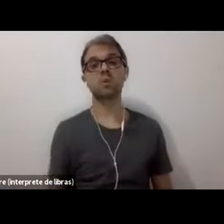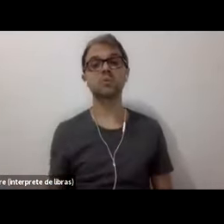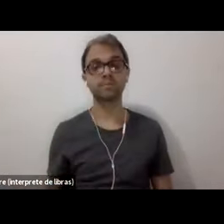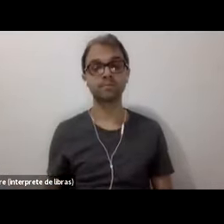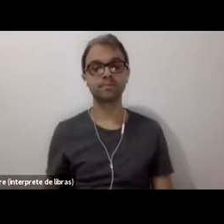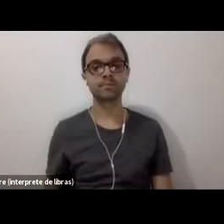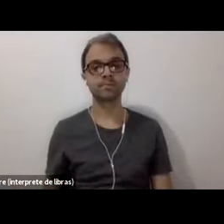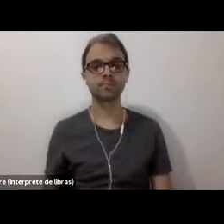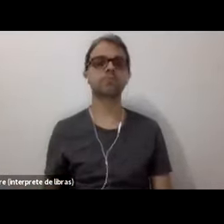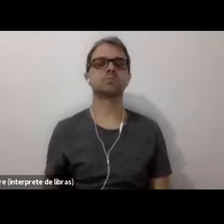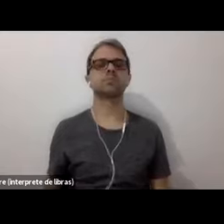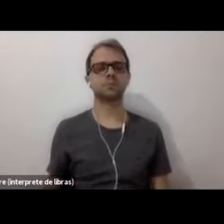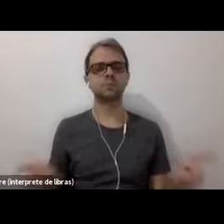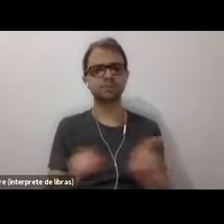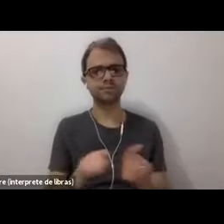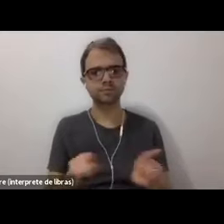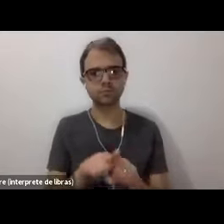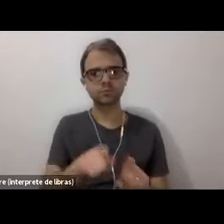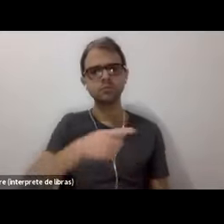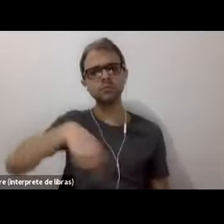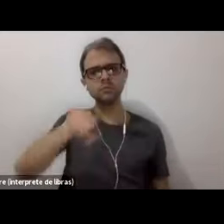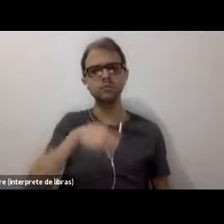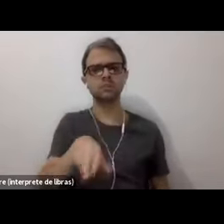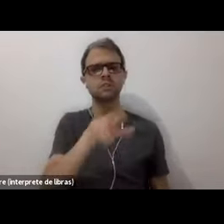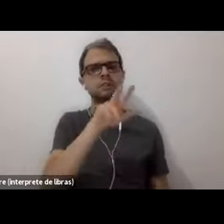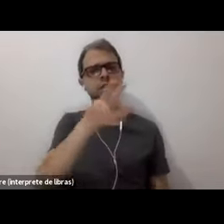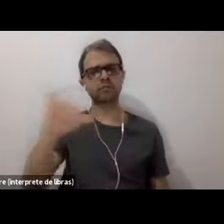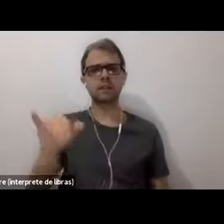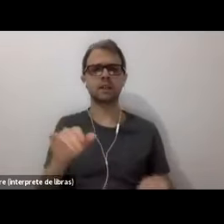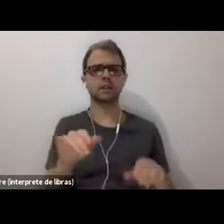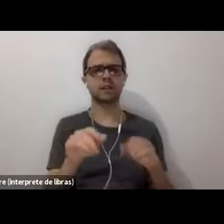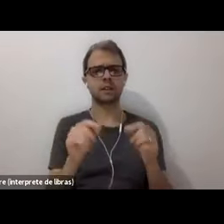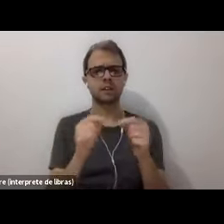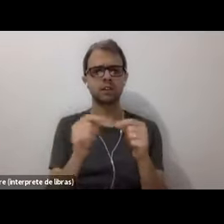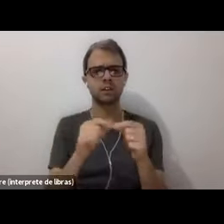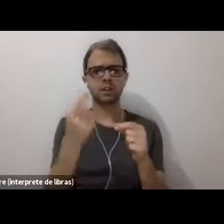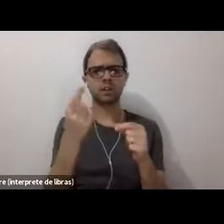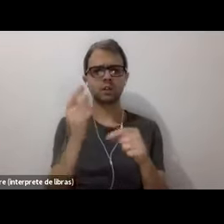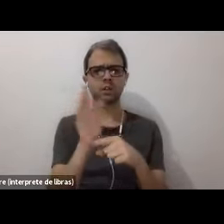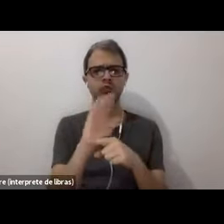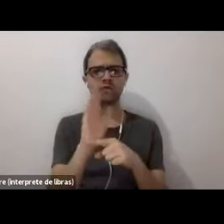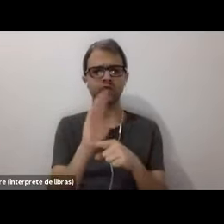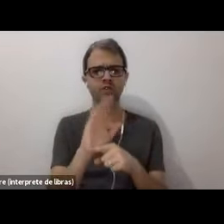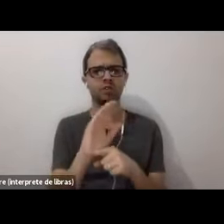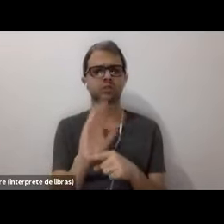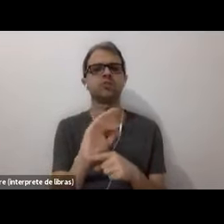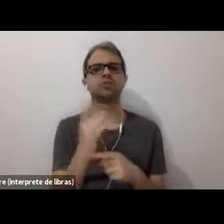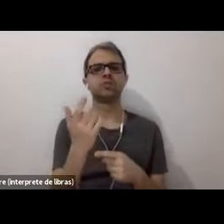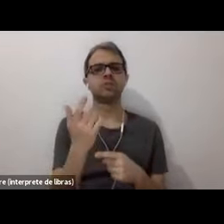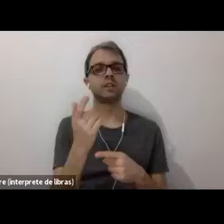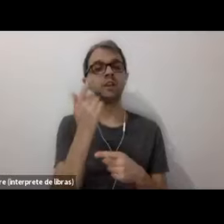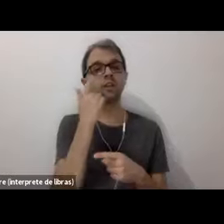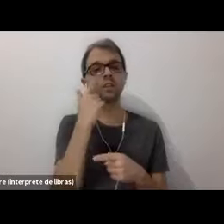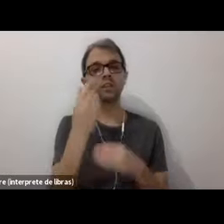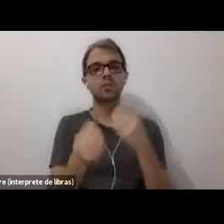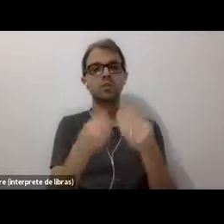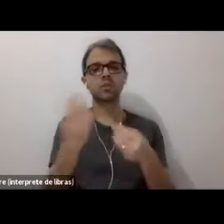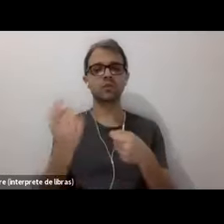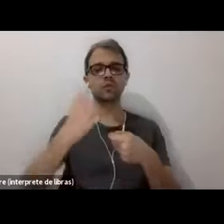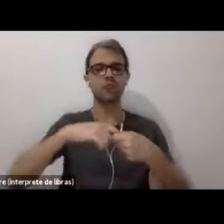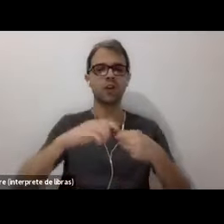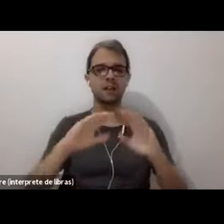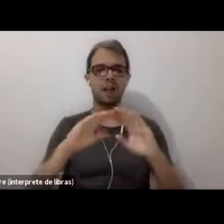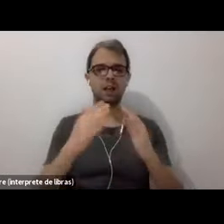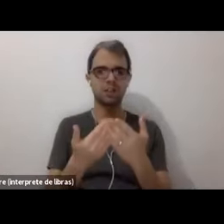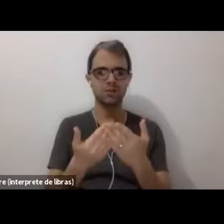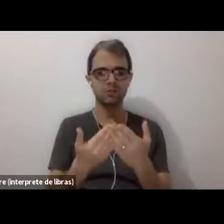gente vai preparar um vídeo de retomada, até para mostrar os ambientes da escola também, isso a gente preparou junto com os professores, que foi bem legal, então